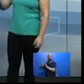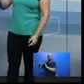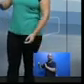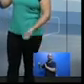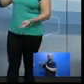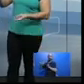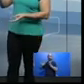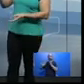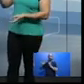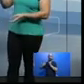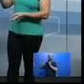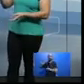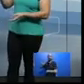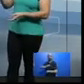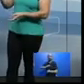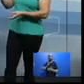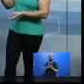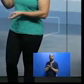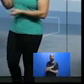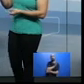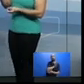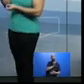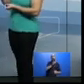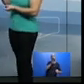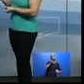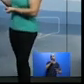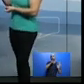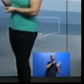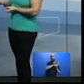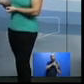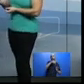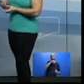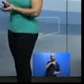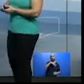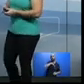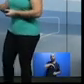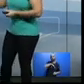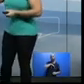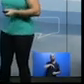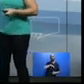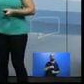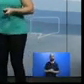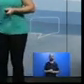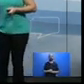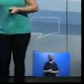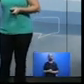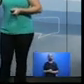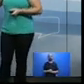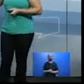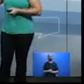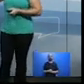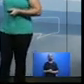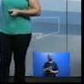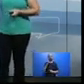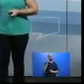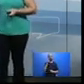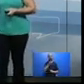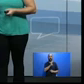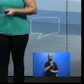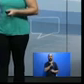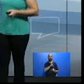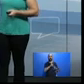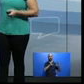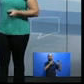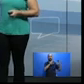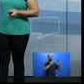Essa divisão das terras brasileiras ficou conhecida como as capitanias hereditárias. Aqui, ó, o que eu falei para você, né? Para vocês, ó.